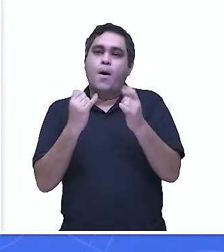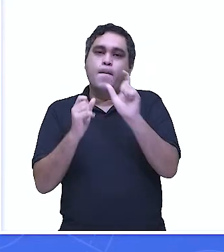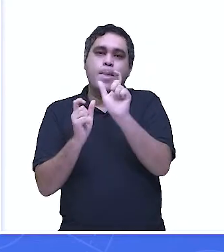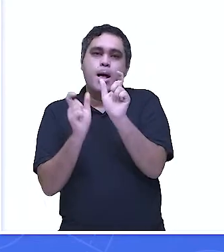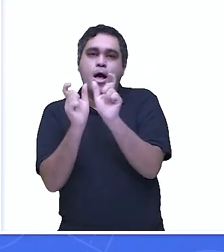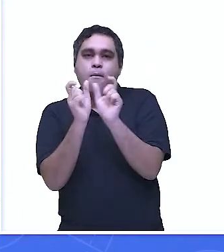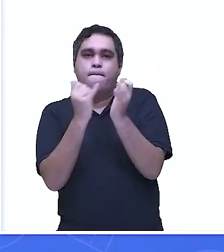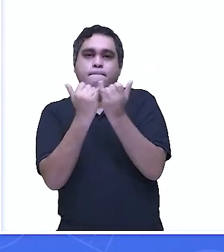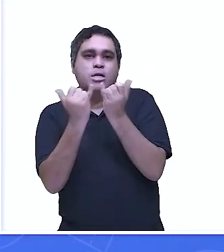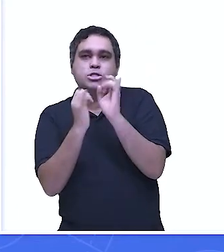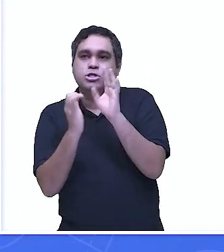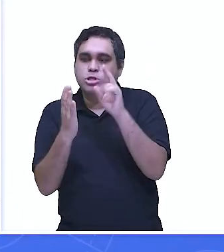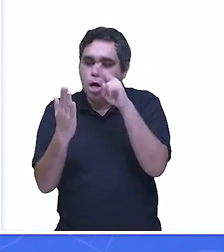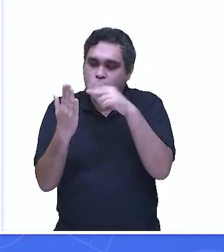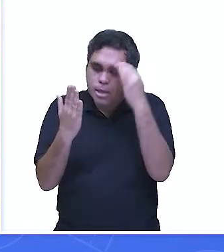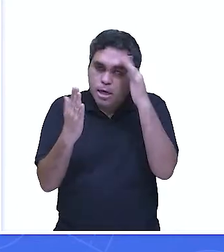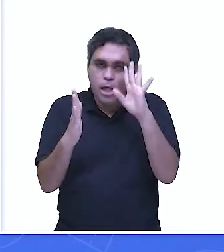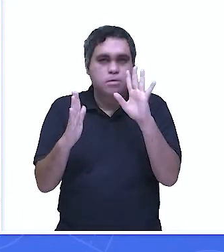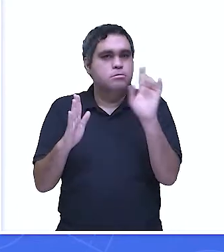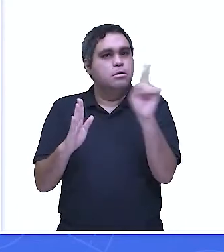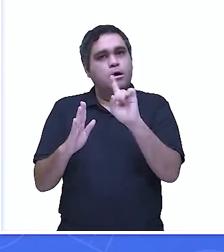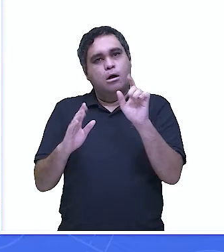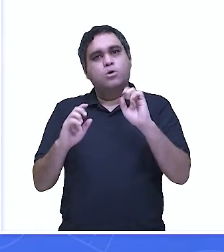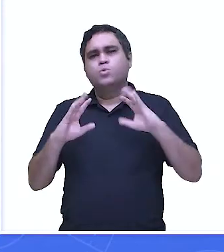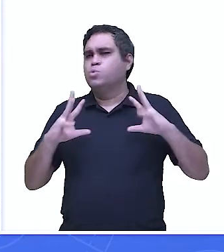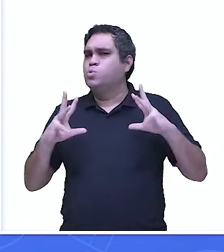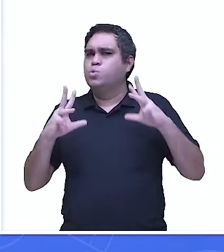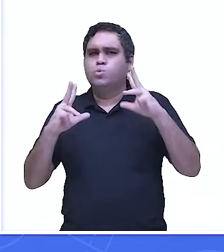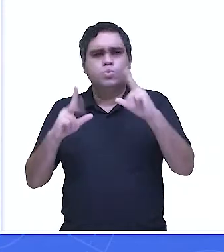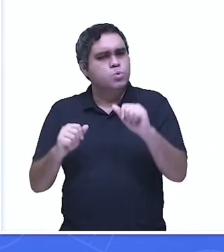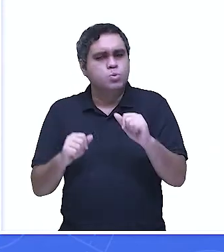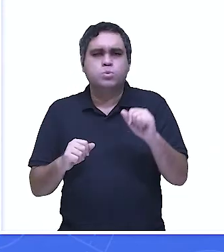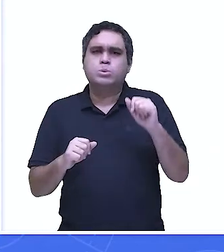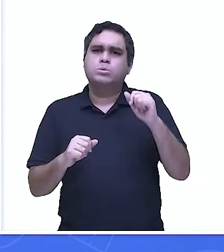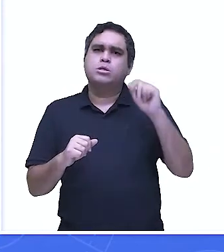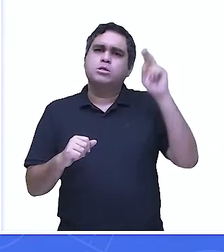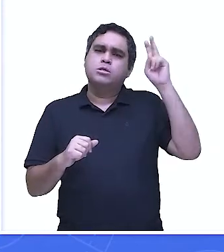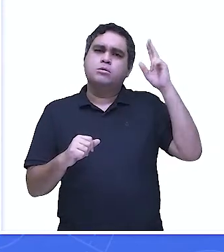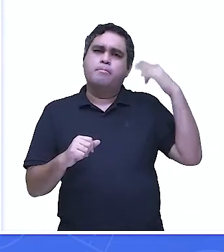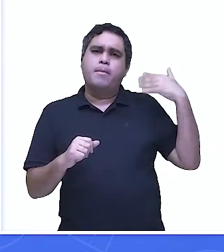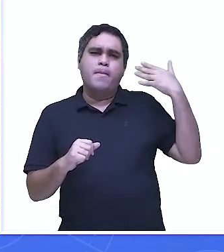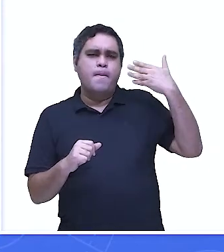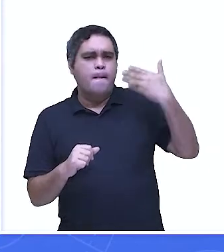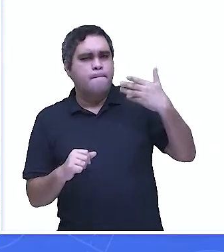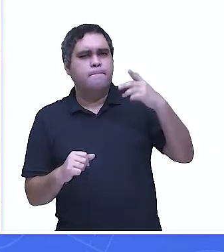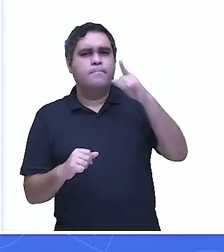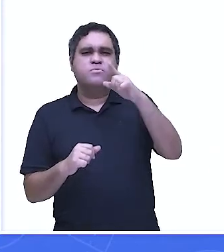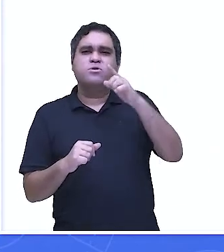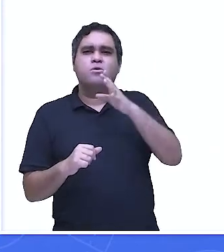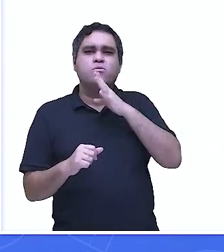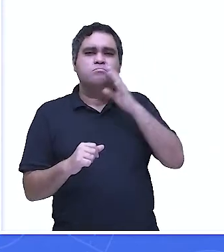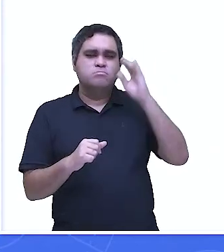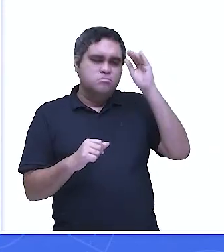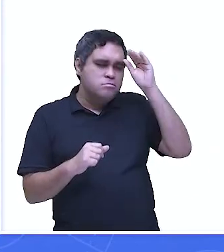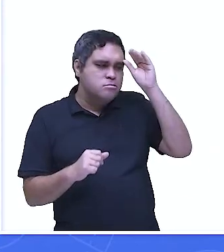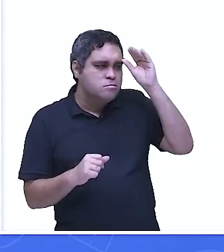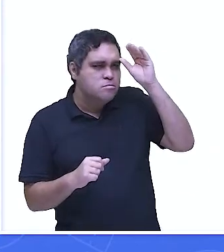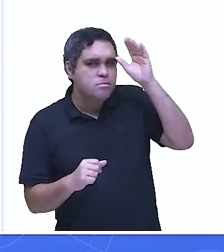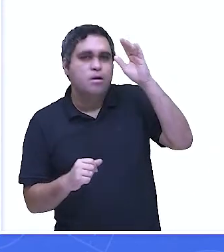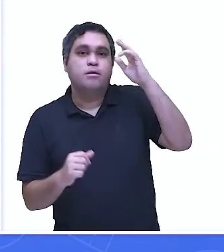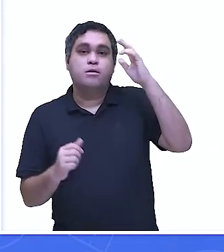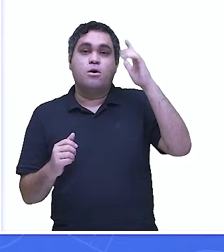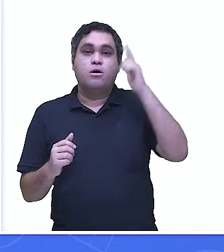Não, usem tudo, toda a bagagem de vocês e tragam para o texto para que vocês possam compreendê-lo,